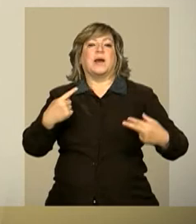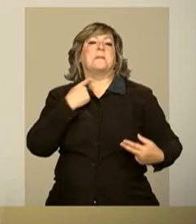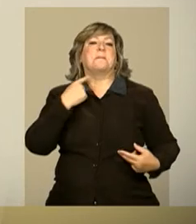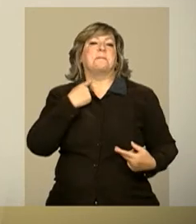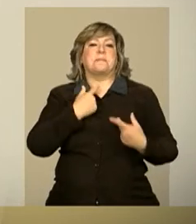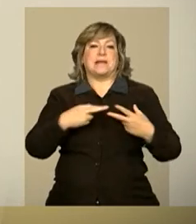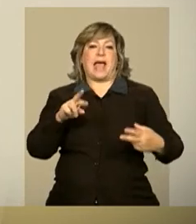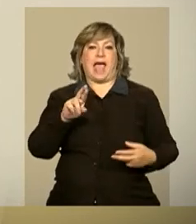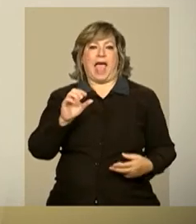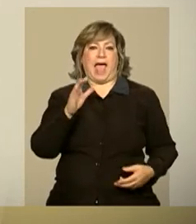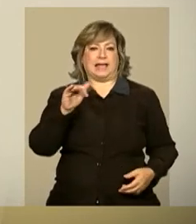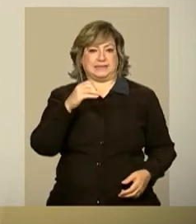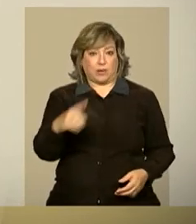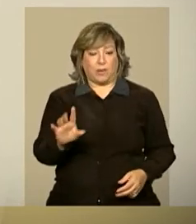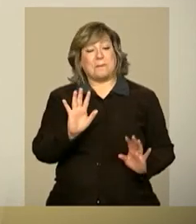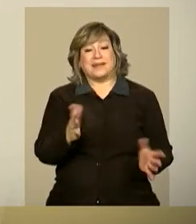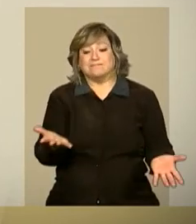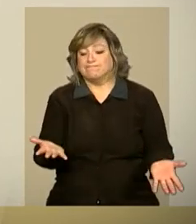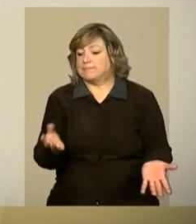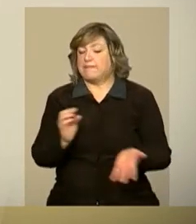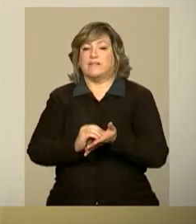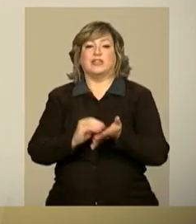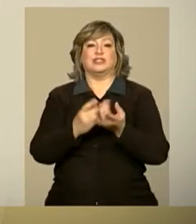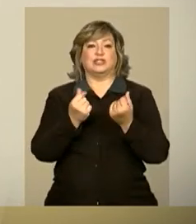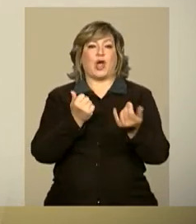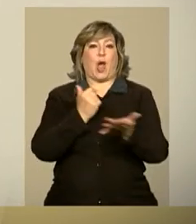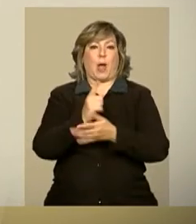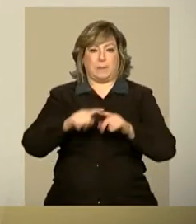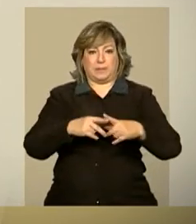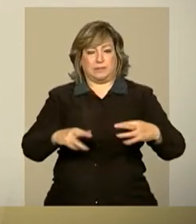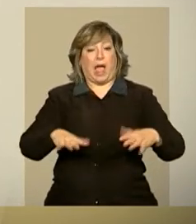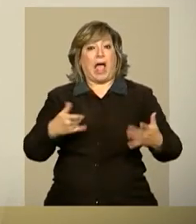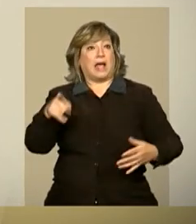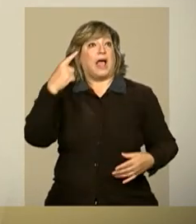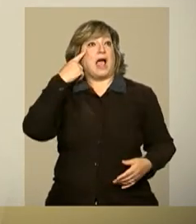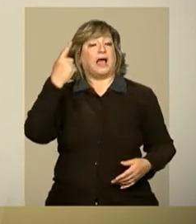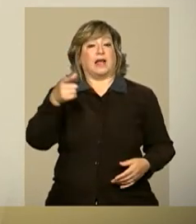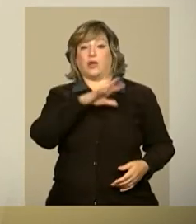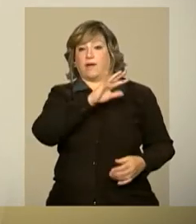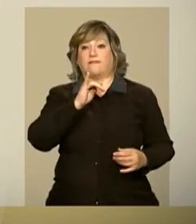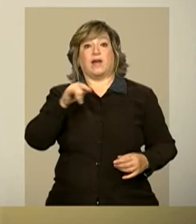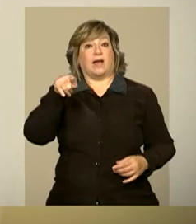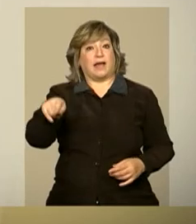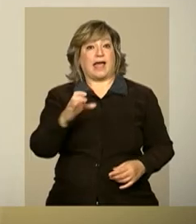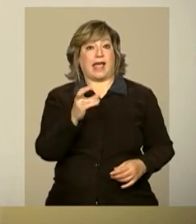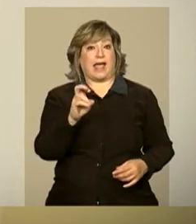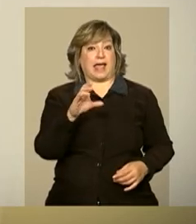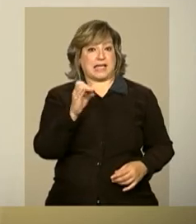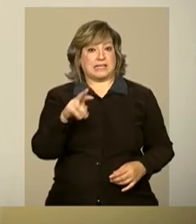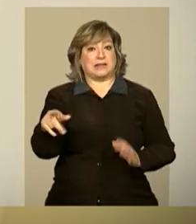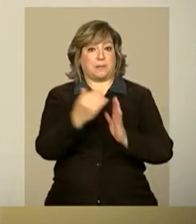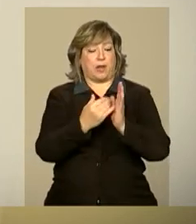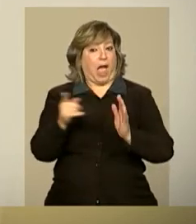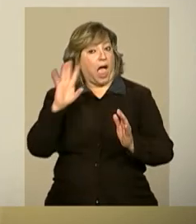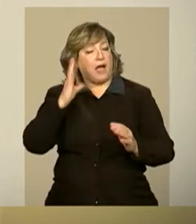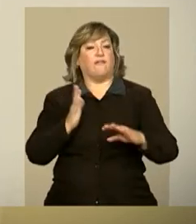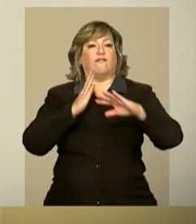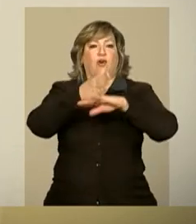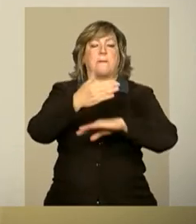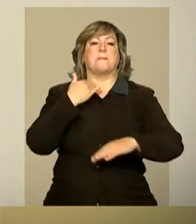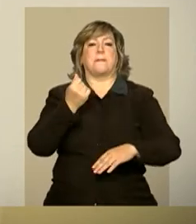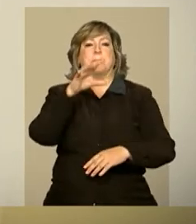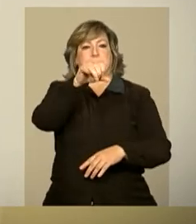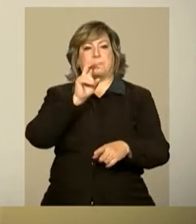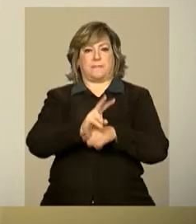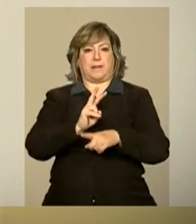mas aí faltou dinheiro para ele comprar a mercadoria foi quando ele ficou sabendo do programa crescer foi no banco e tomou